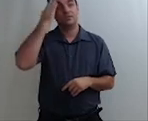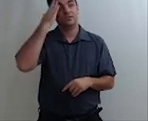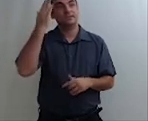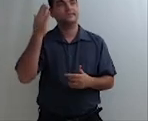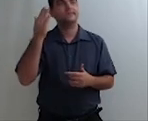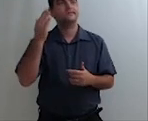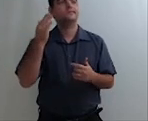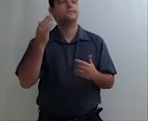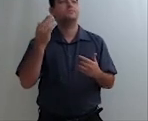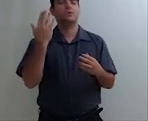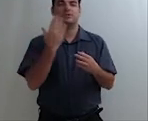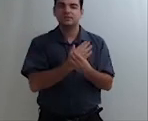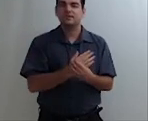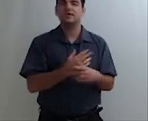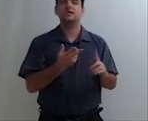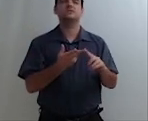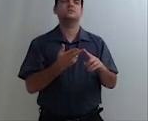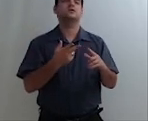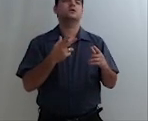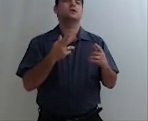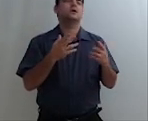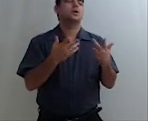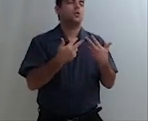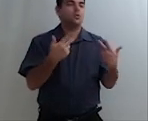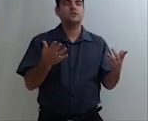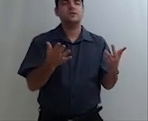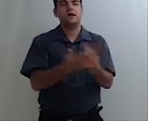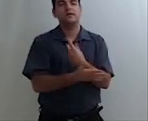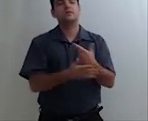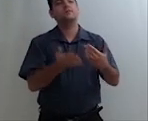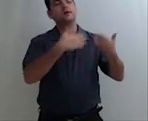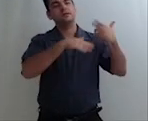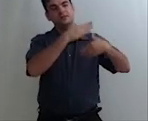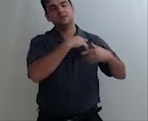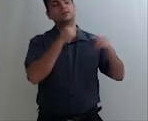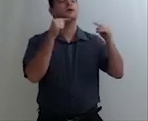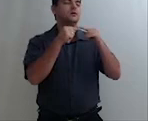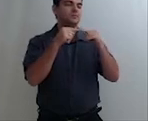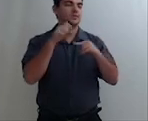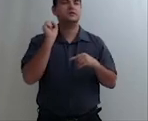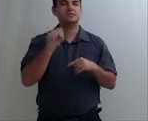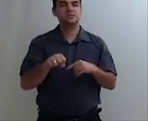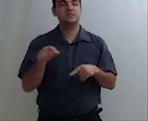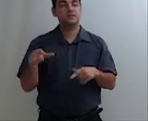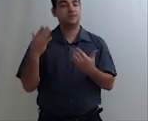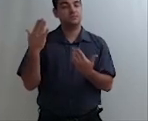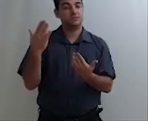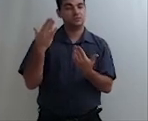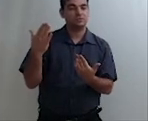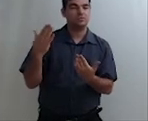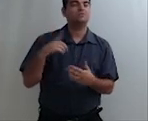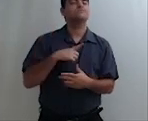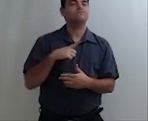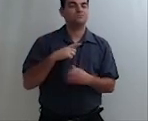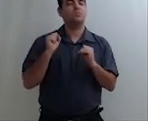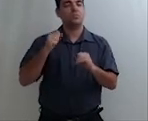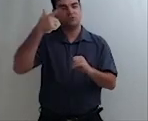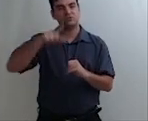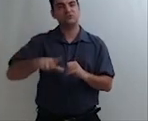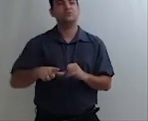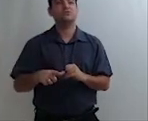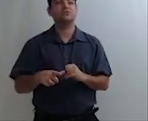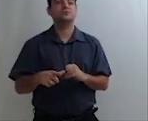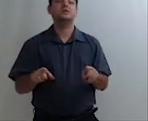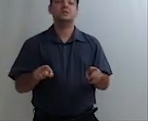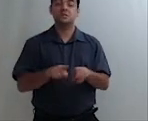reincidência atos infracionais pretéritos inquéritos ou mesmo ações penais em curso denotam o risco de reiteração delitiva e constituem